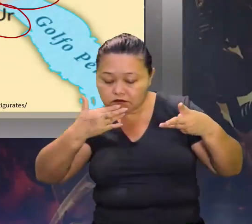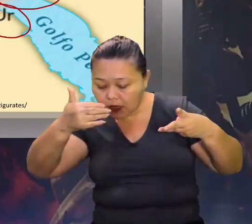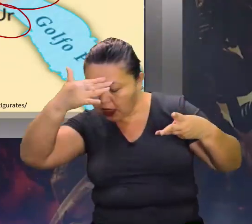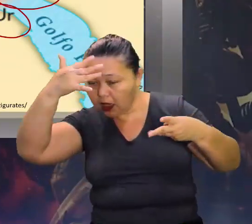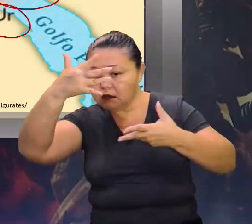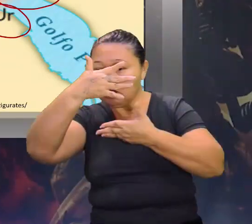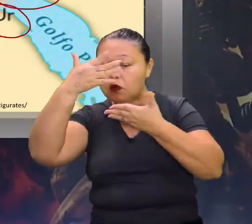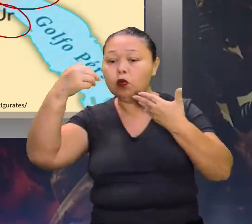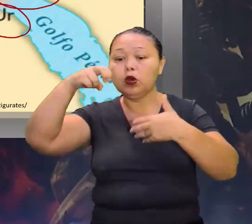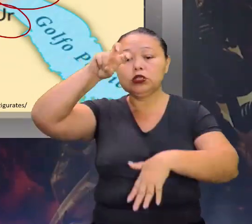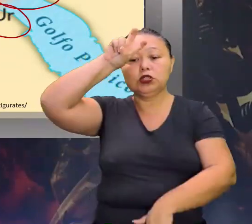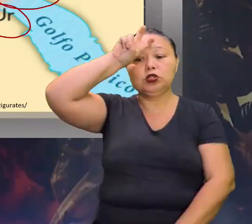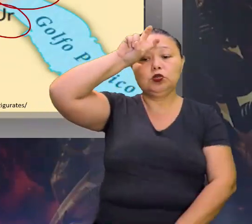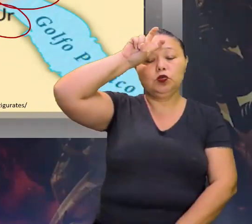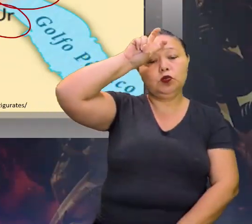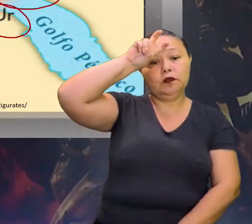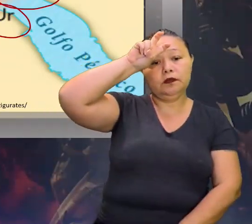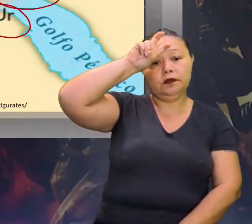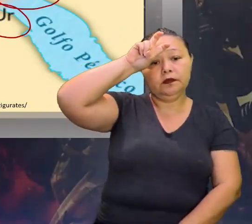o Egito,